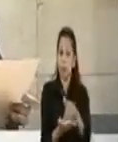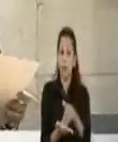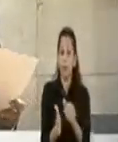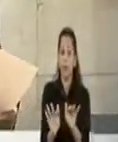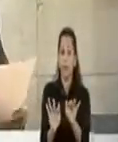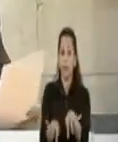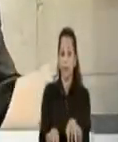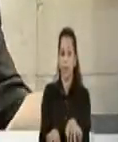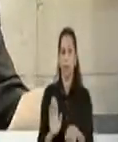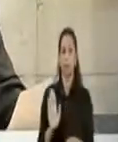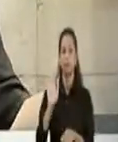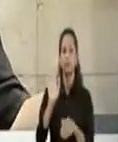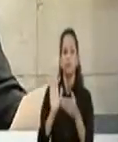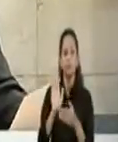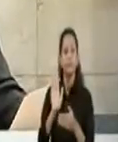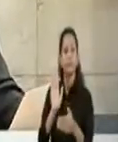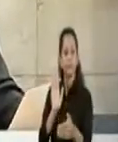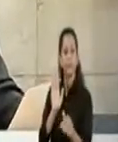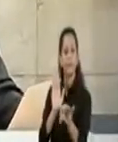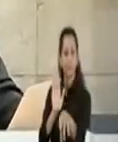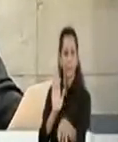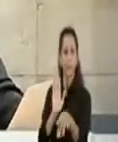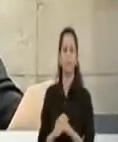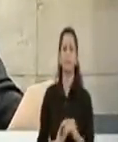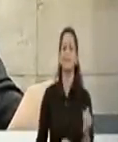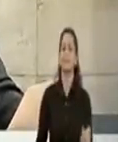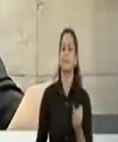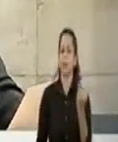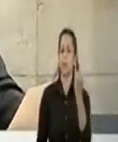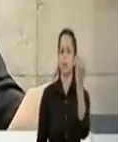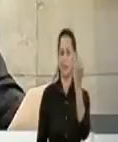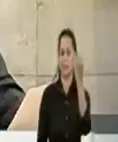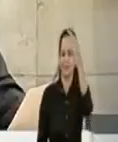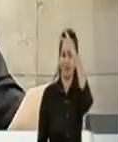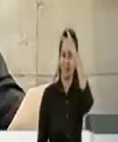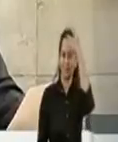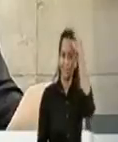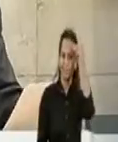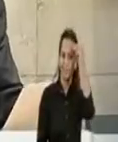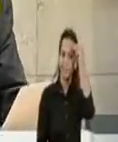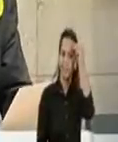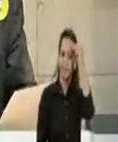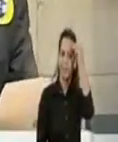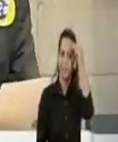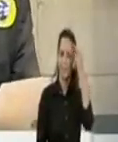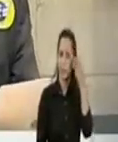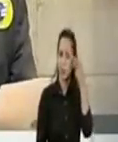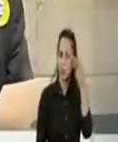É importante que o prefeito faça isso, porque o programa de